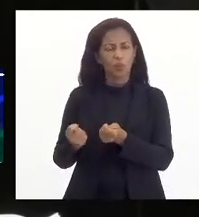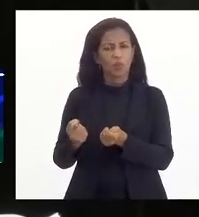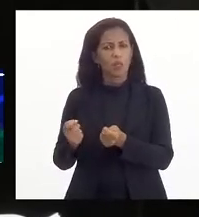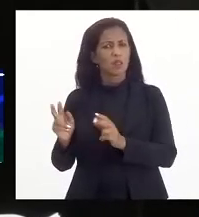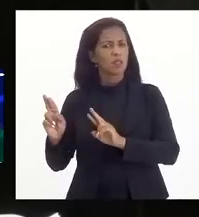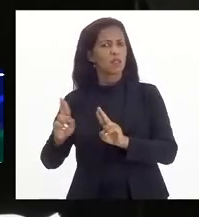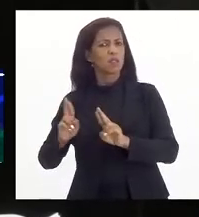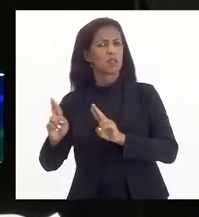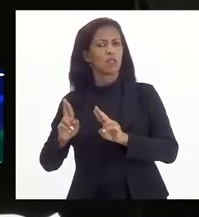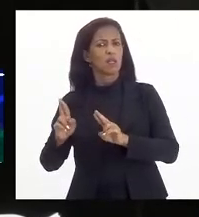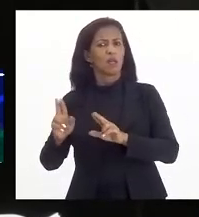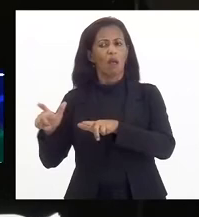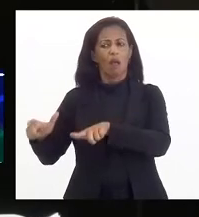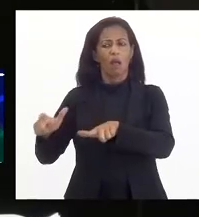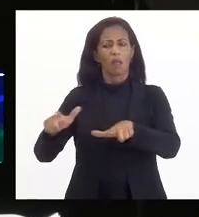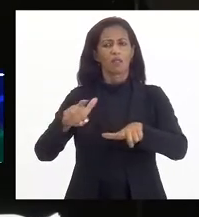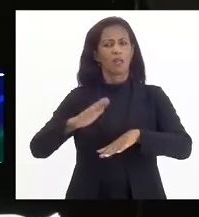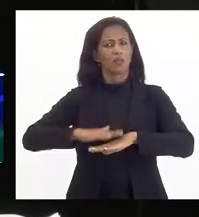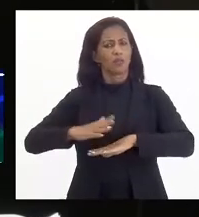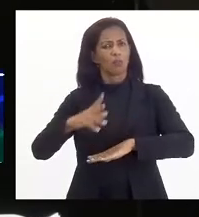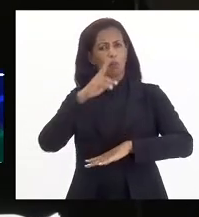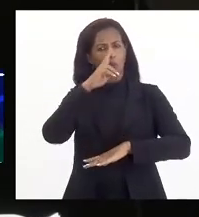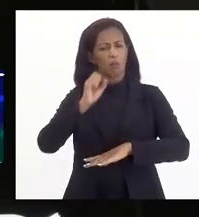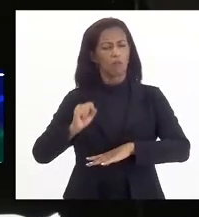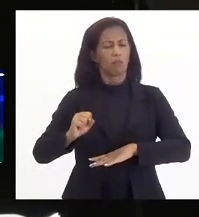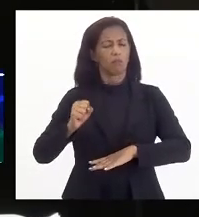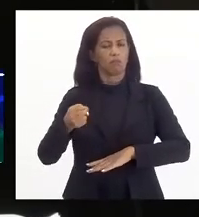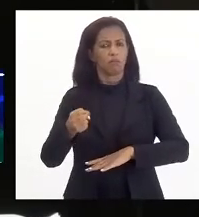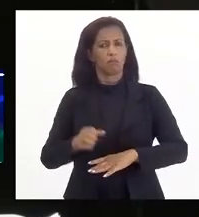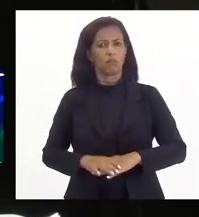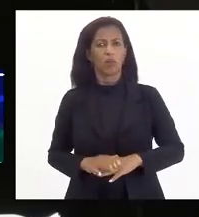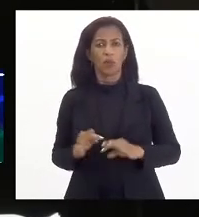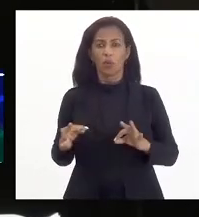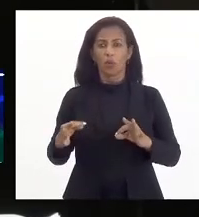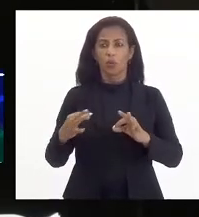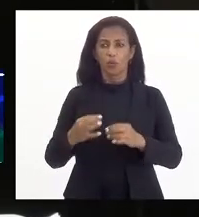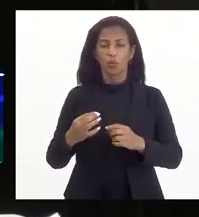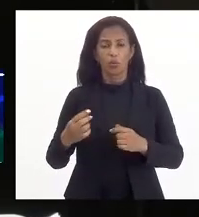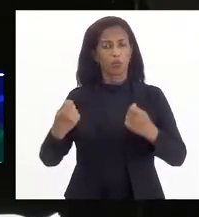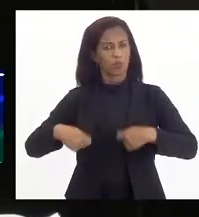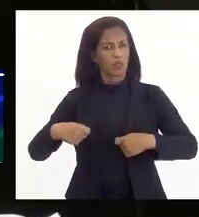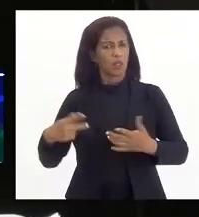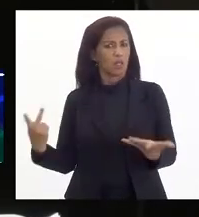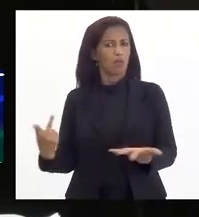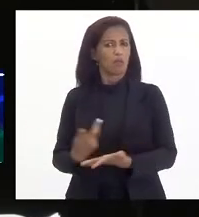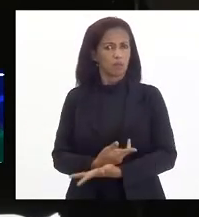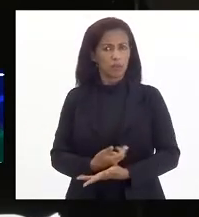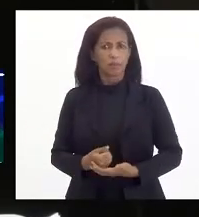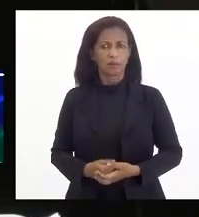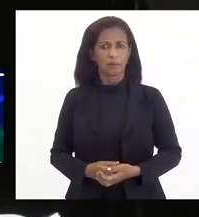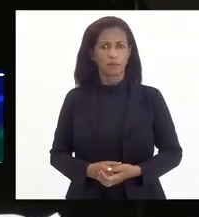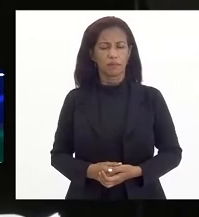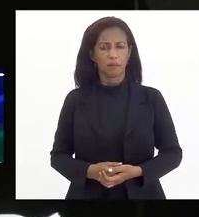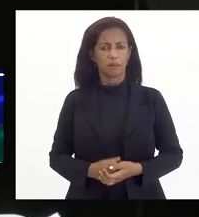se relacionava as áreas com maior potencial Olá tudo isso deveria ocorrer